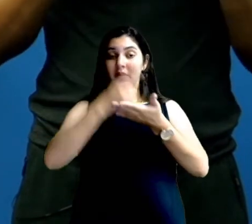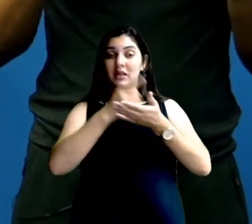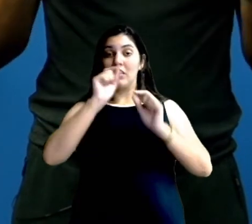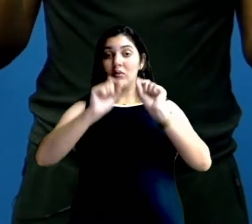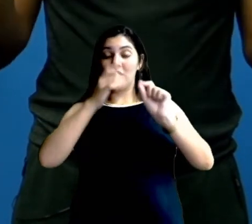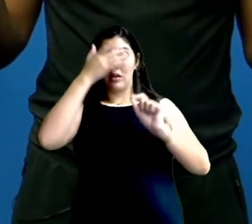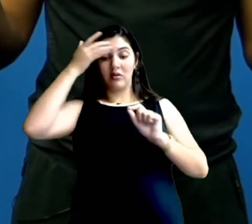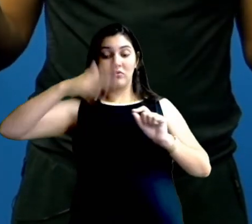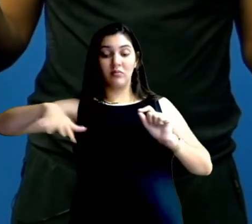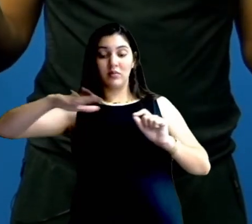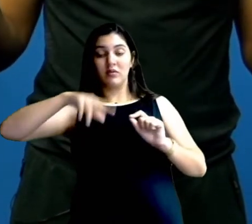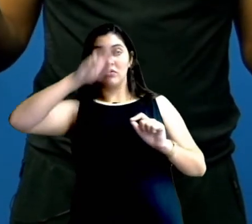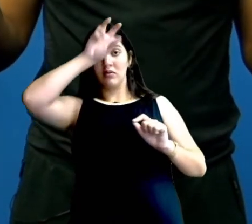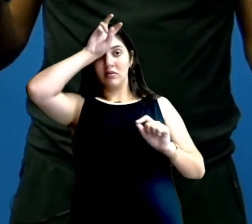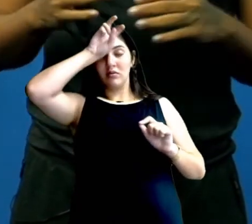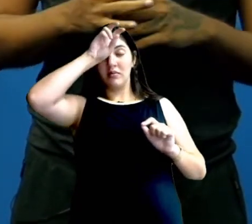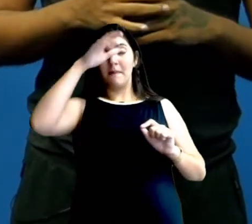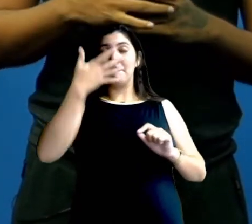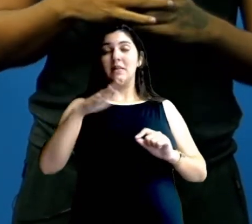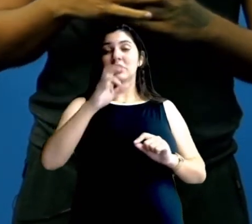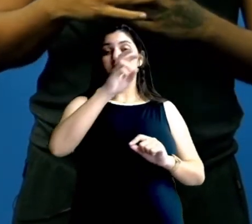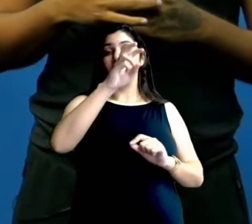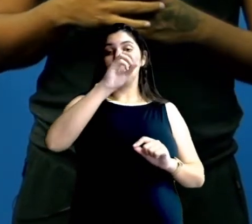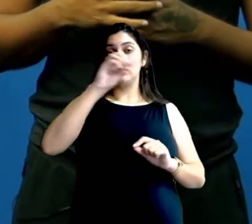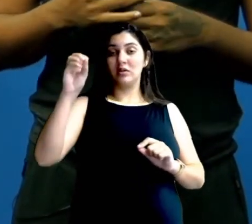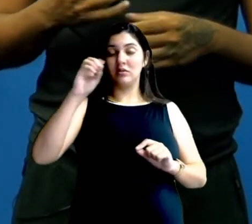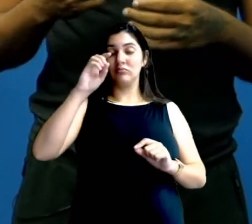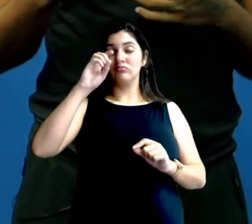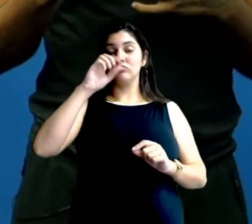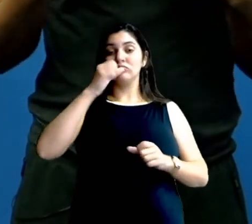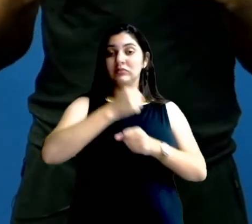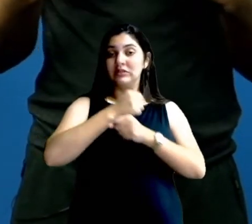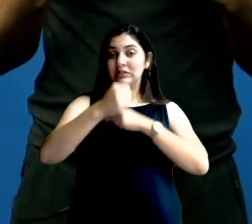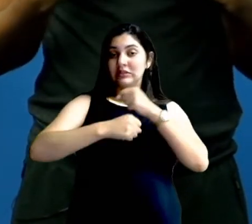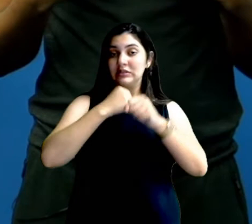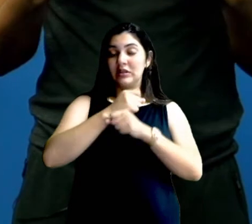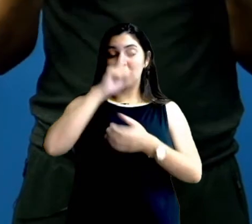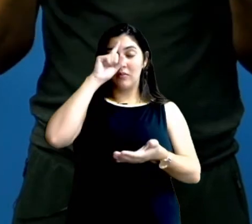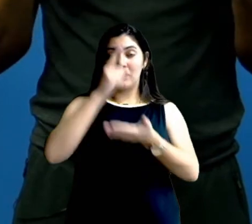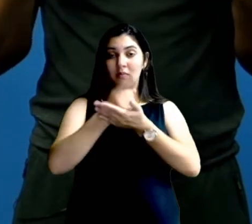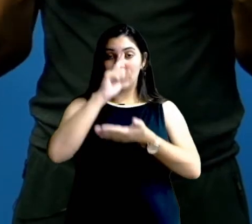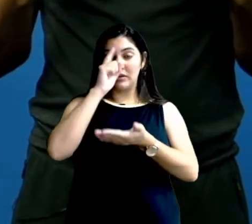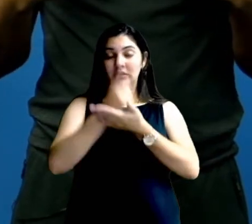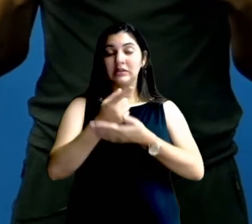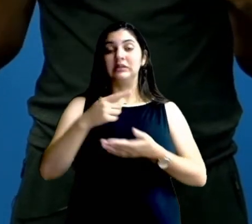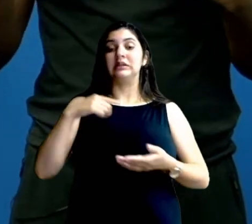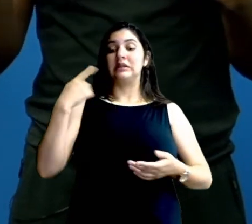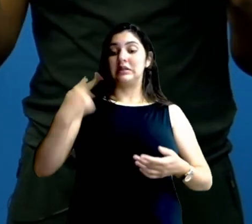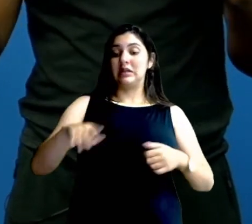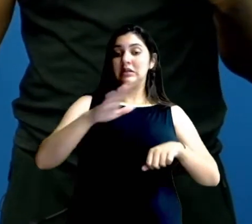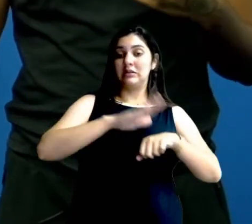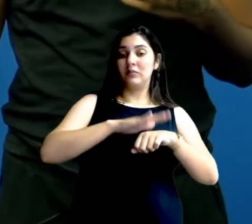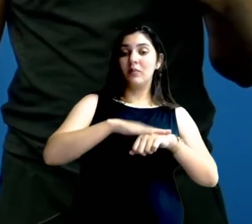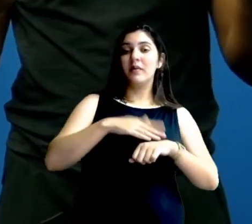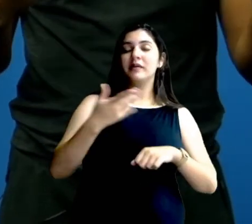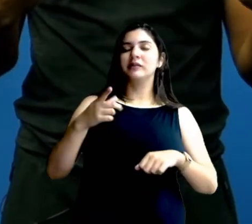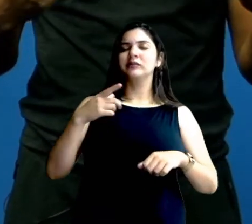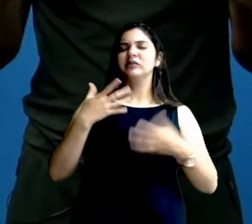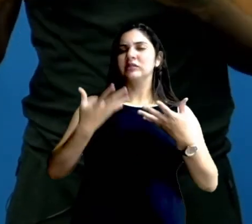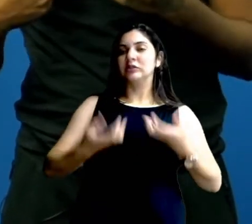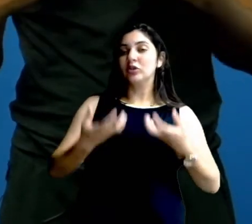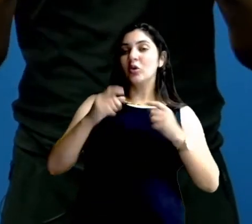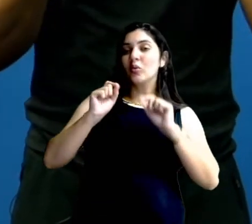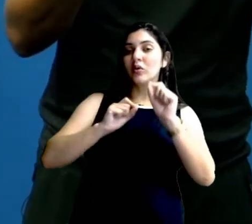egípcios cerca de 500 anos né Neste período os cuxitas eles incorporaram traços culturais